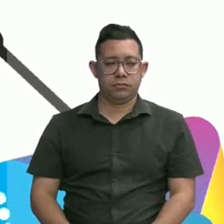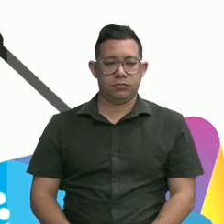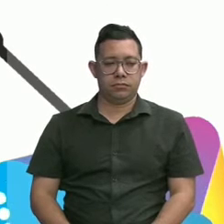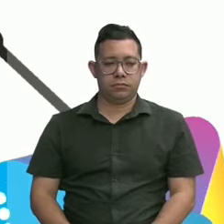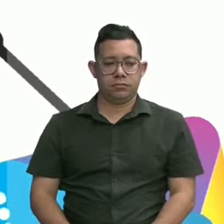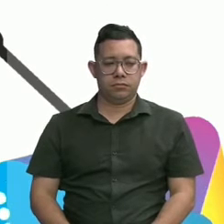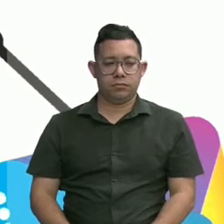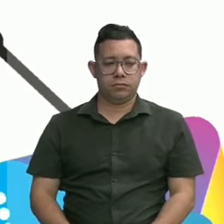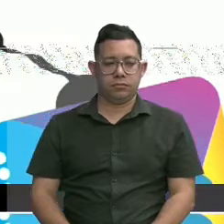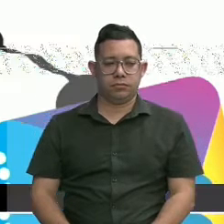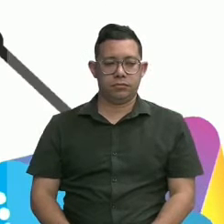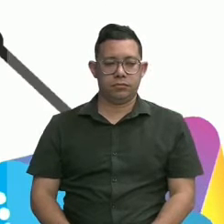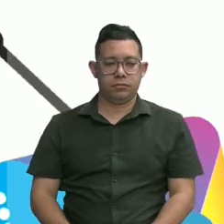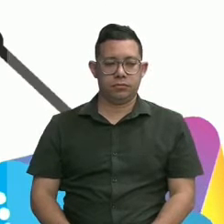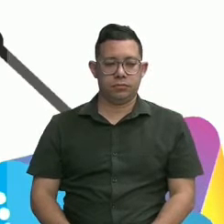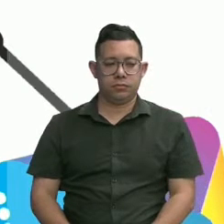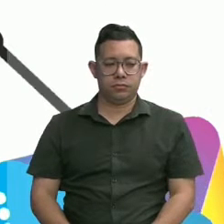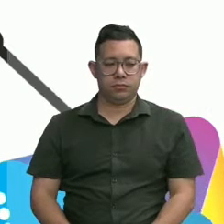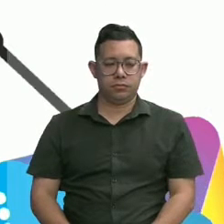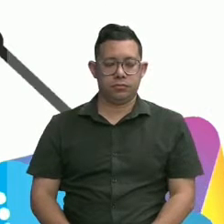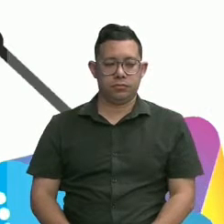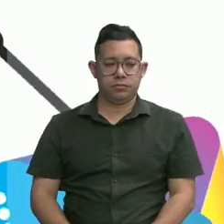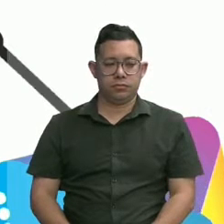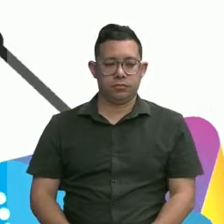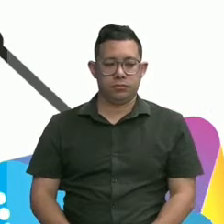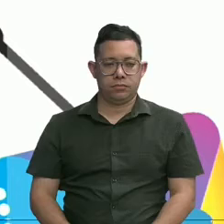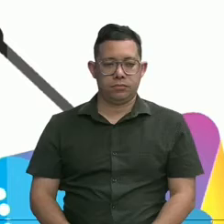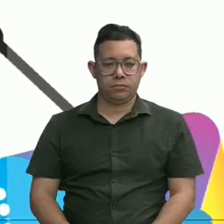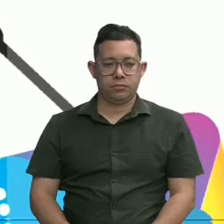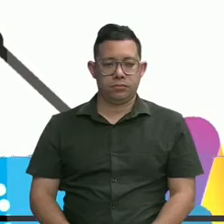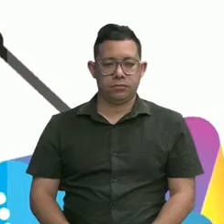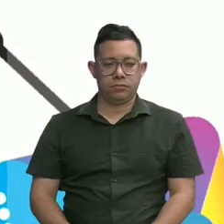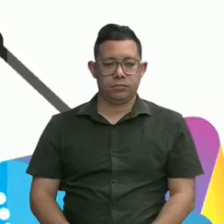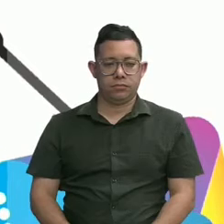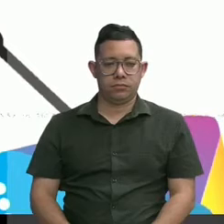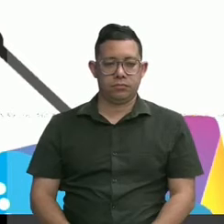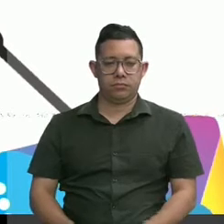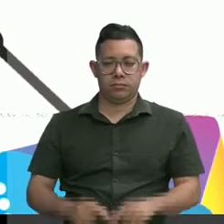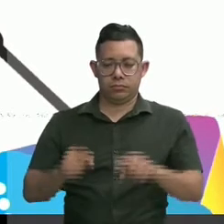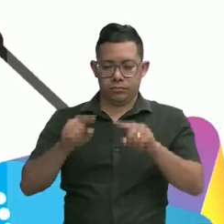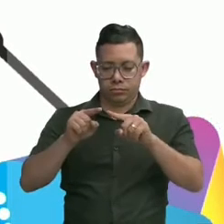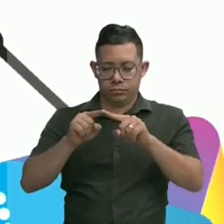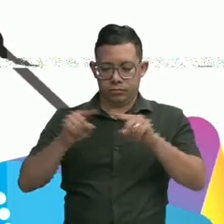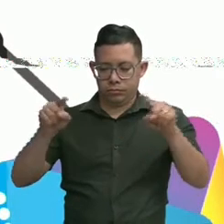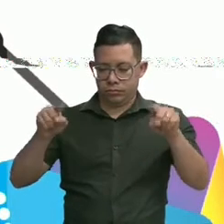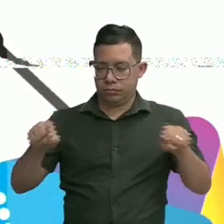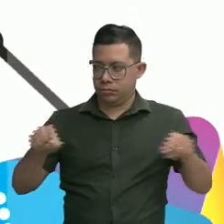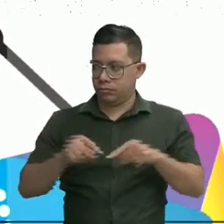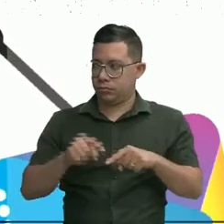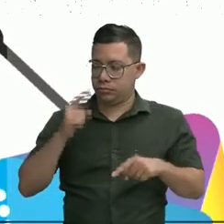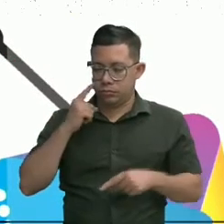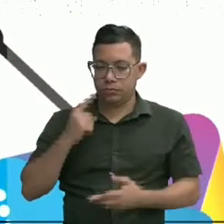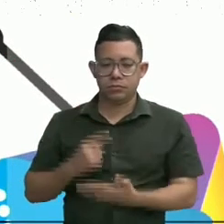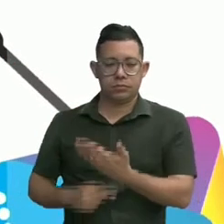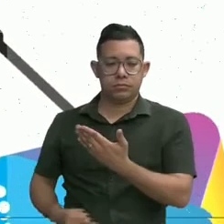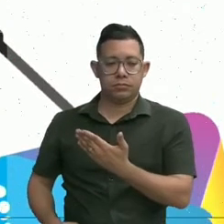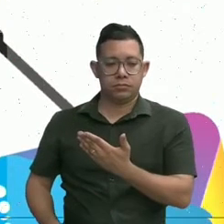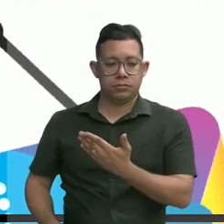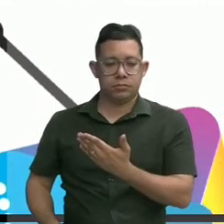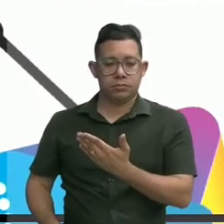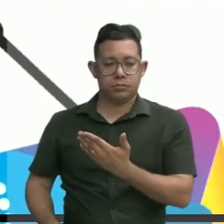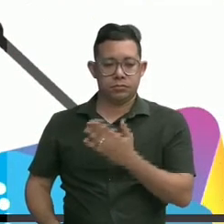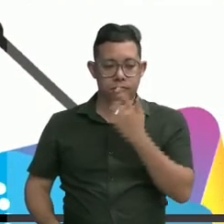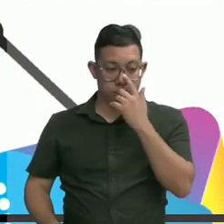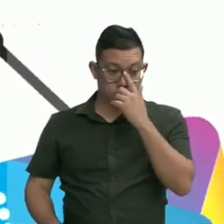era da parte branca aqui como que é um retângulo retângulo faço comprimento vezes largura ou